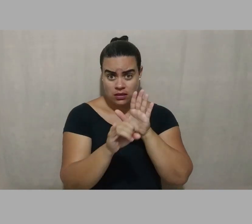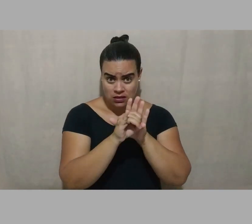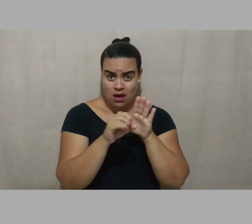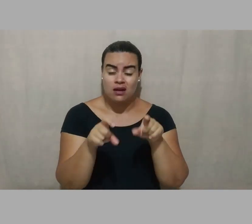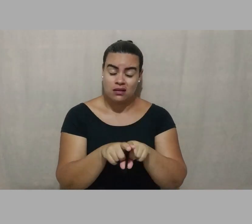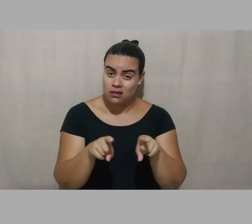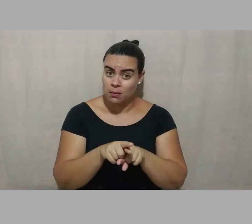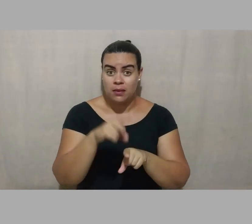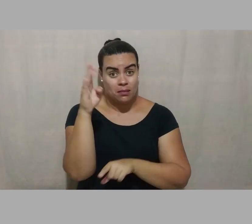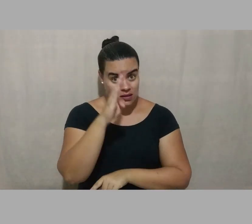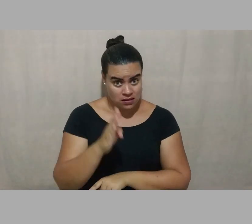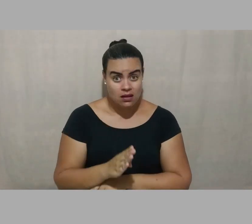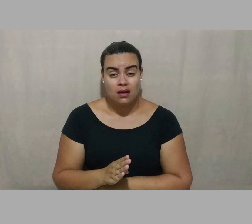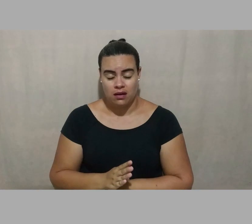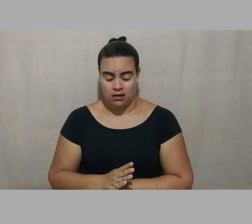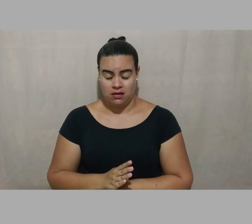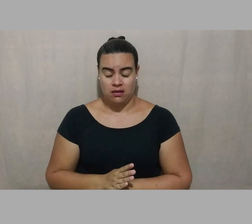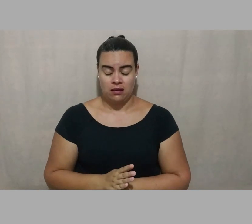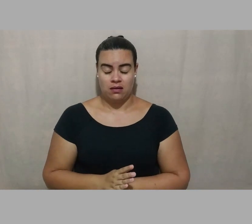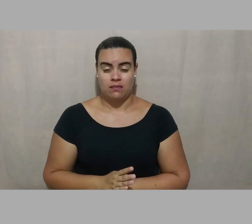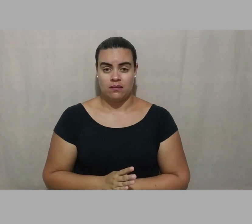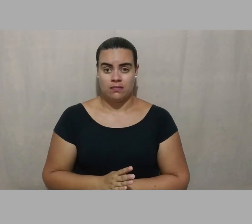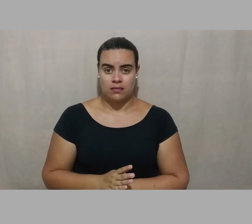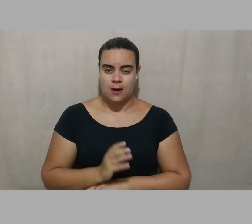sobre identidade também brasileira,